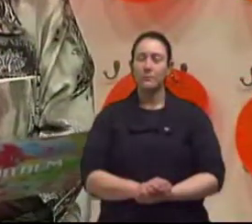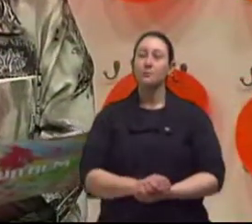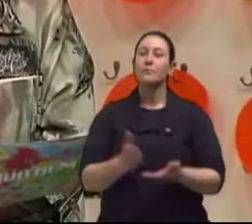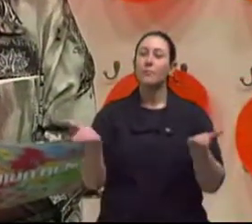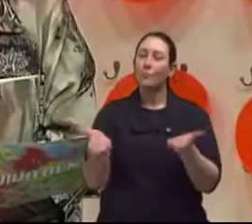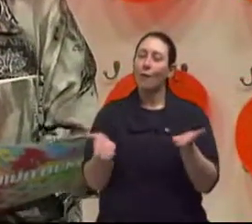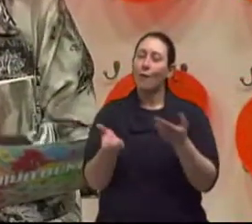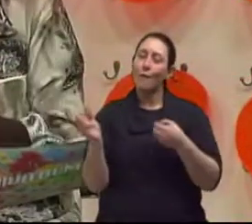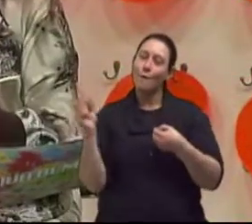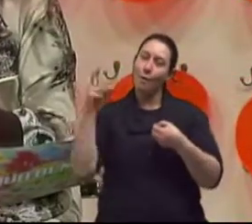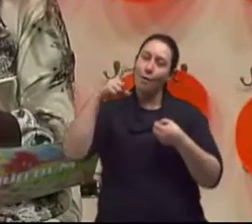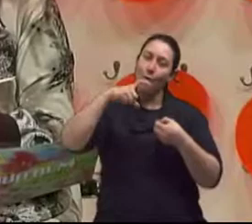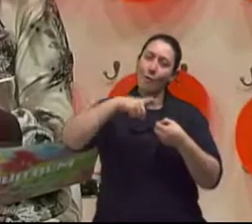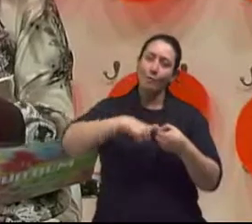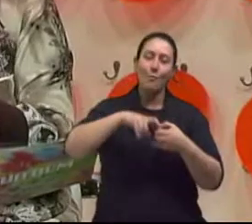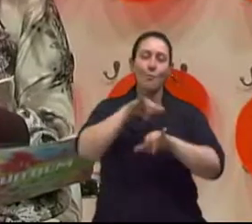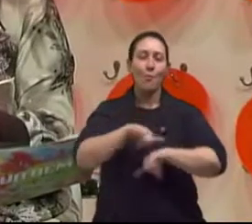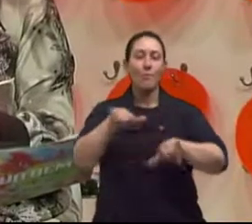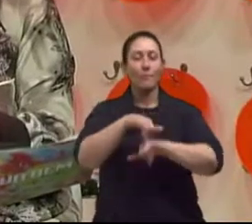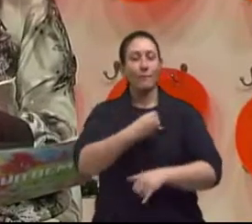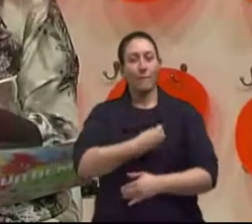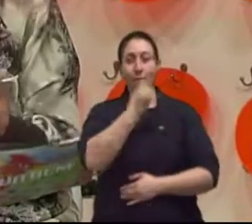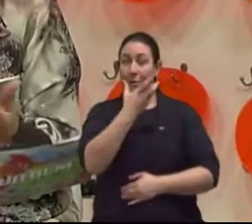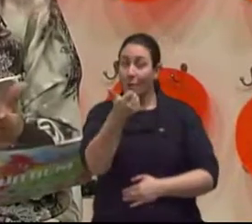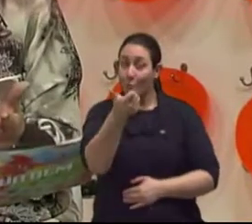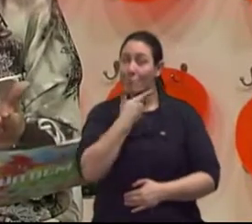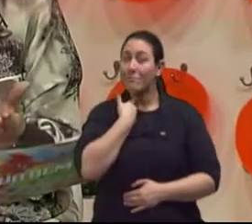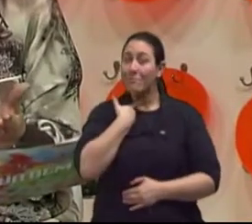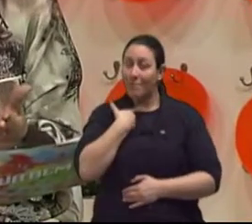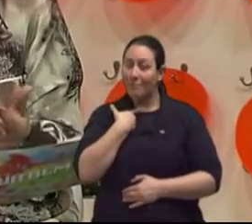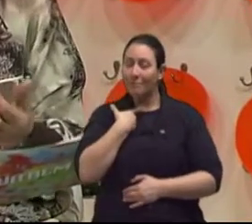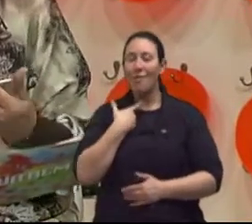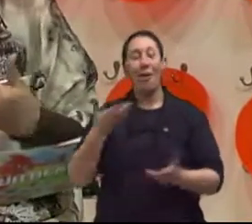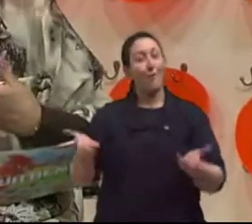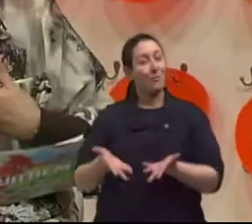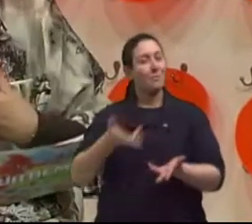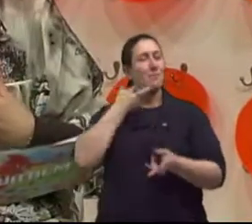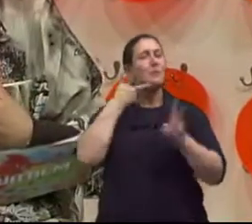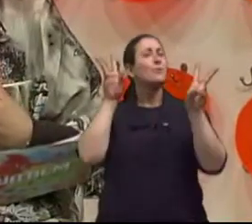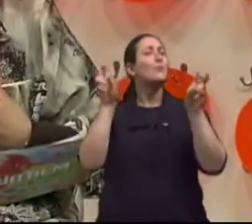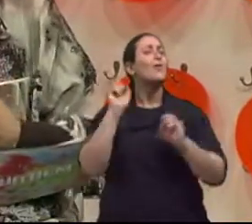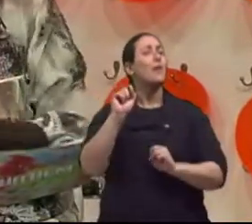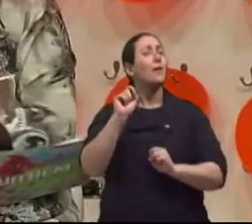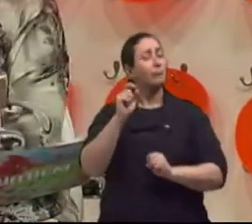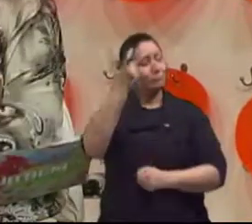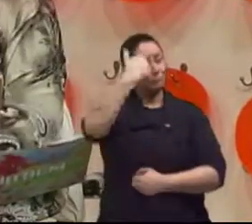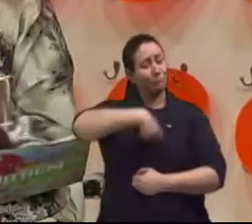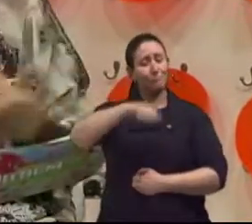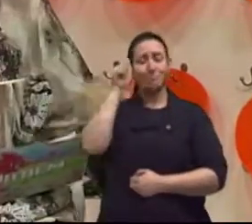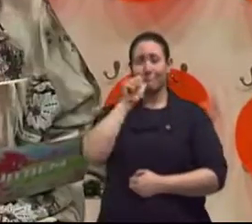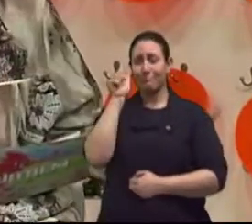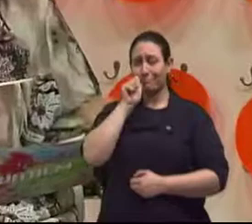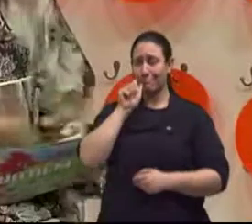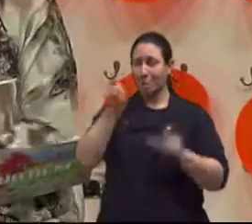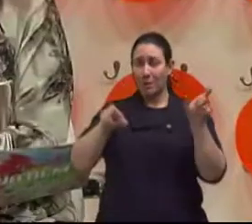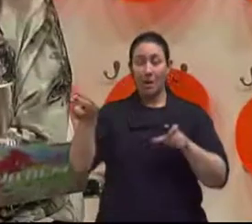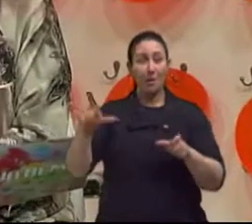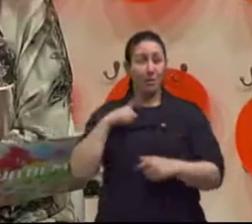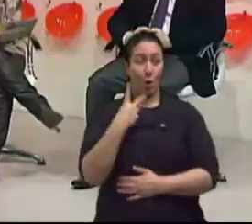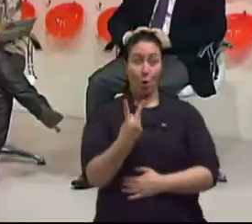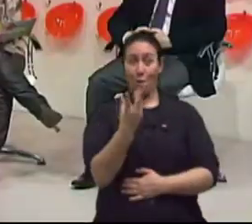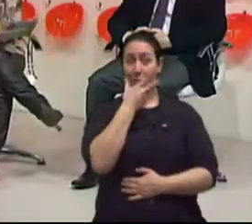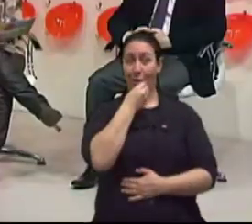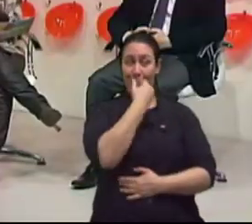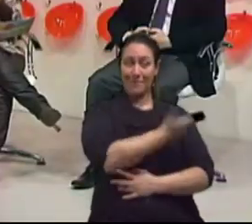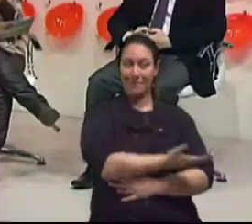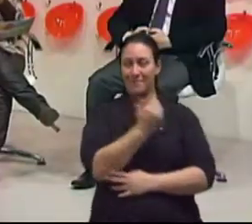Estamos de volta com o nosso Viva Bem. Estão gostando? Pois é, hoje a gente está falando da gente. Eu estou aqui com dois belos homens do meu